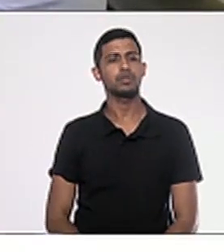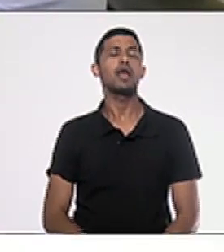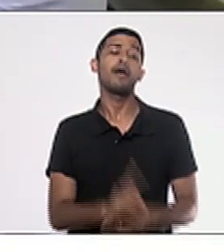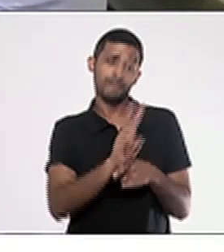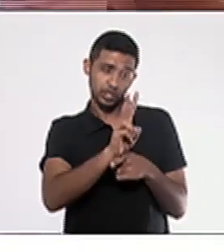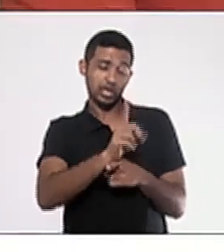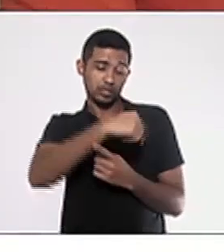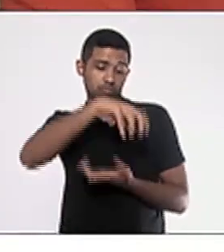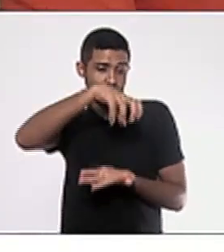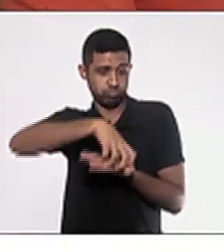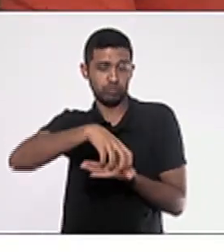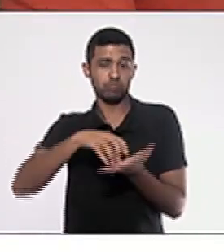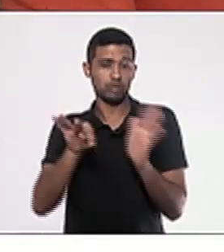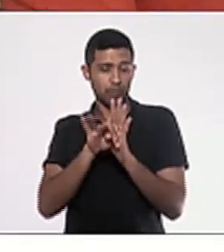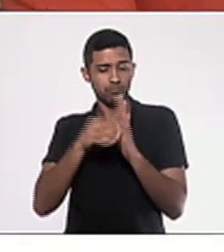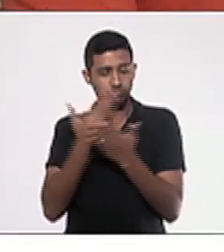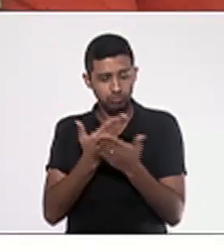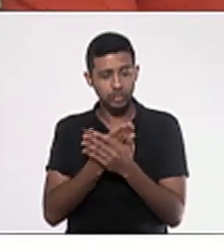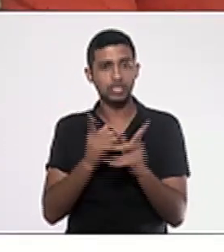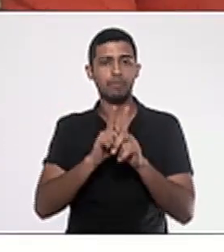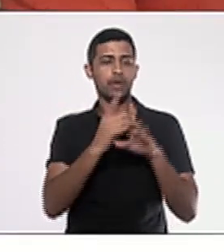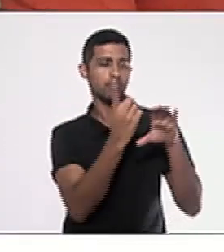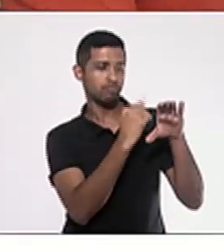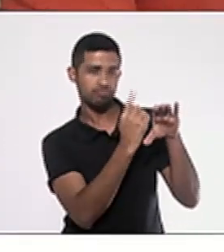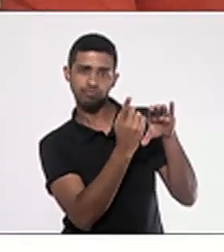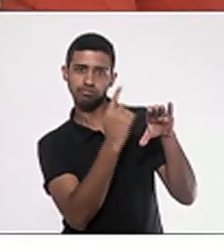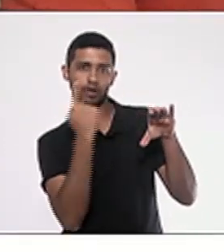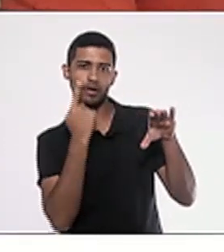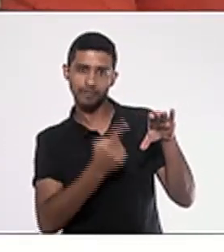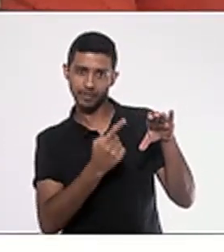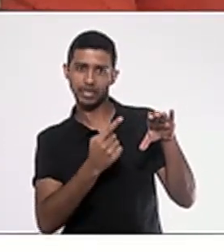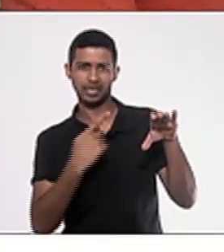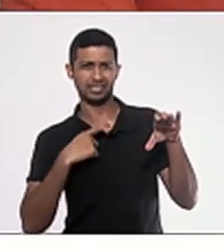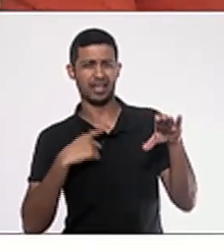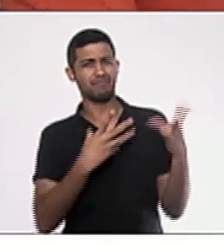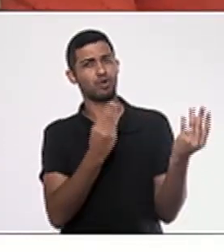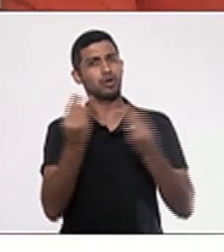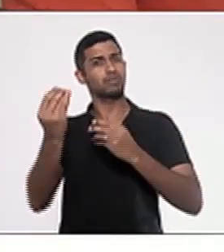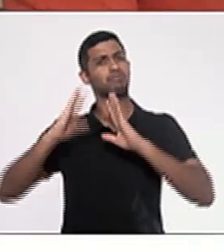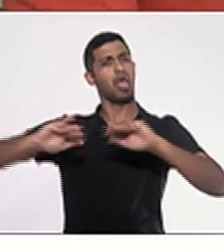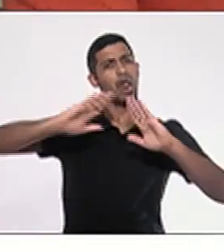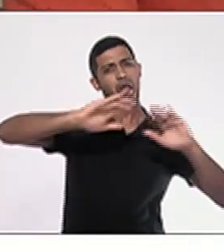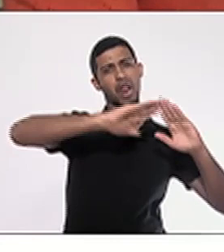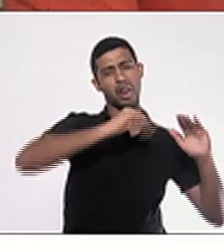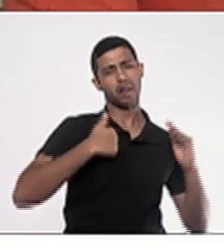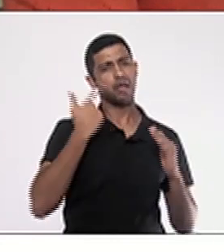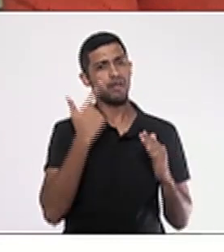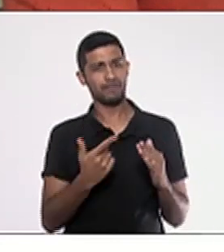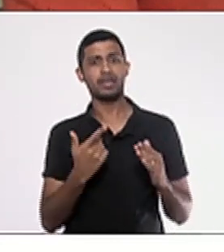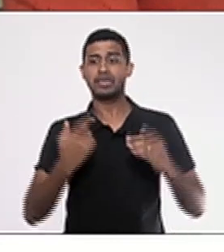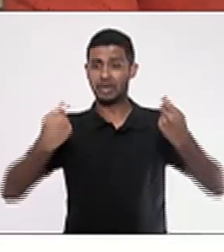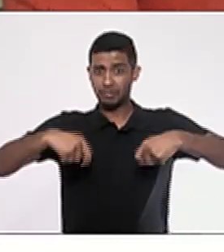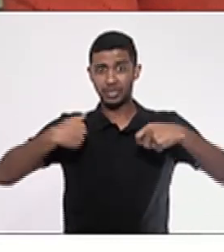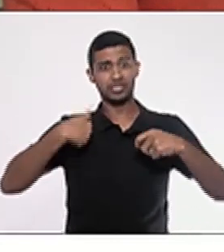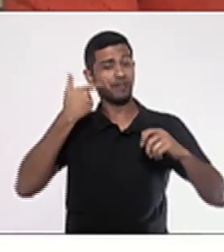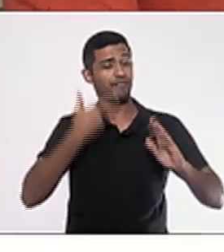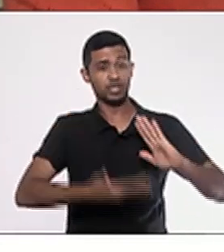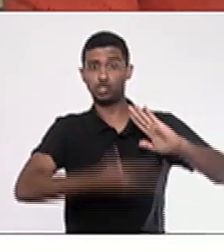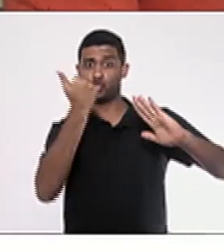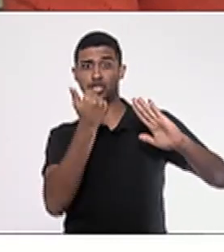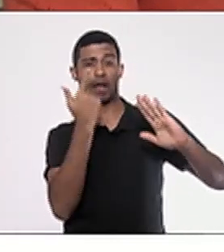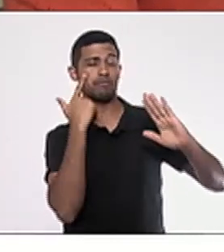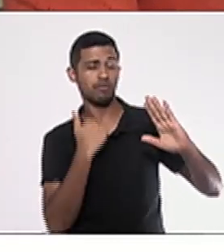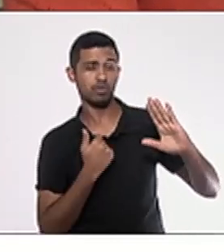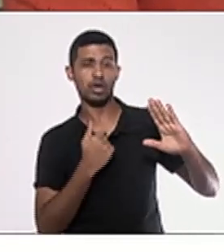Fiscaliza o nosso laboratório e os hidrômetros. Eventualmente, a gente tem demandas em que é necessária a retirada de um medidor